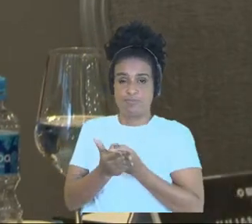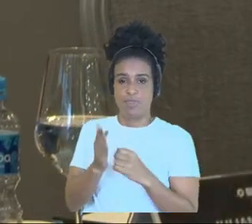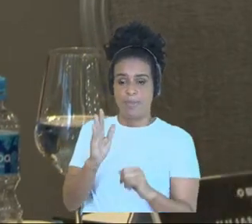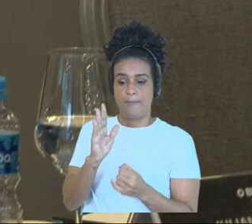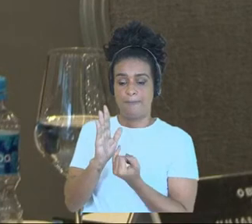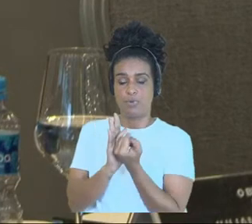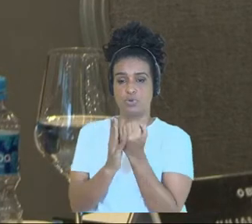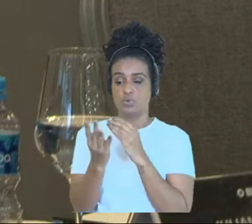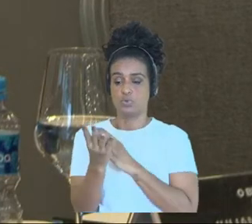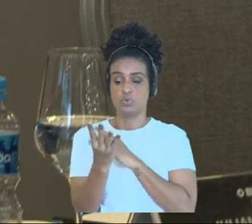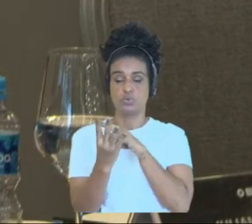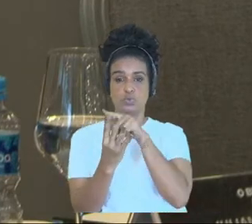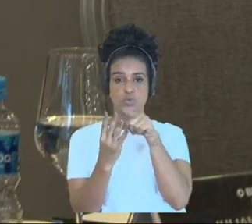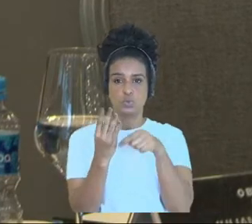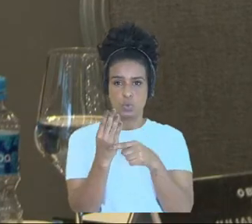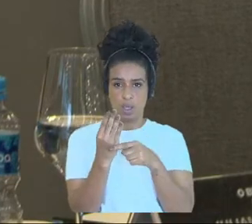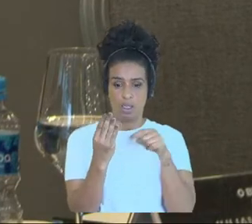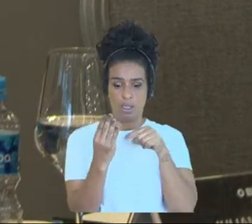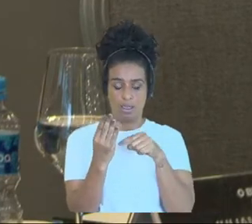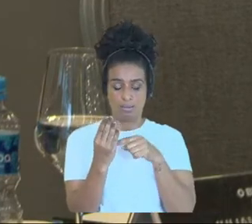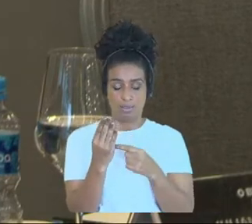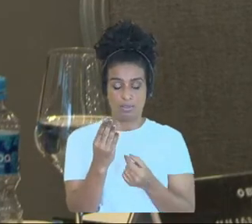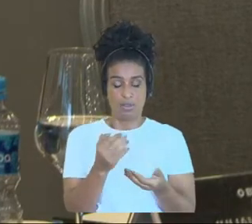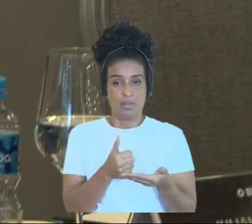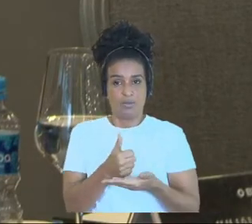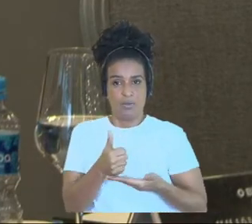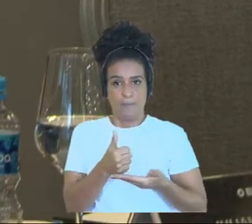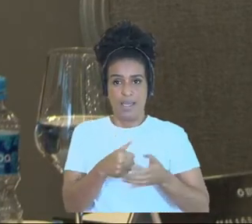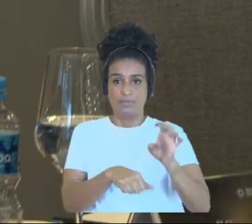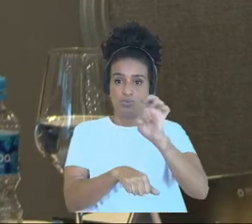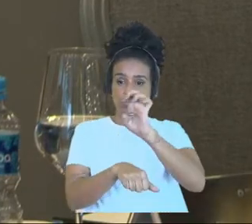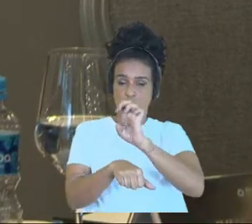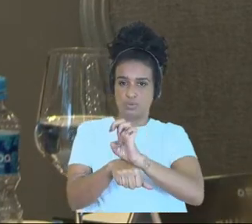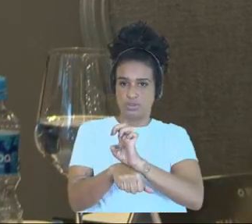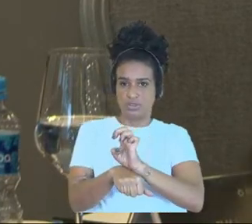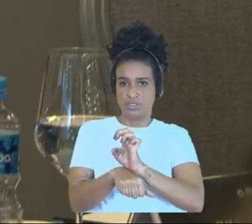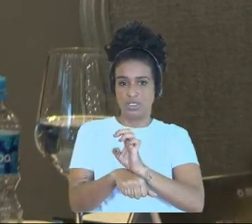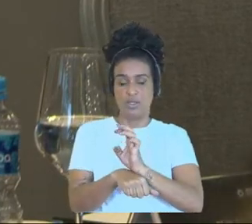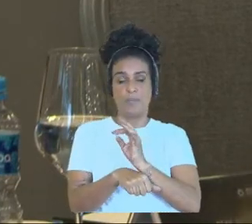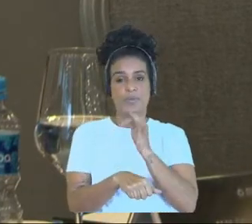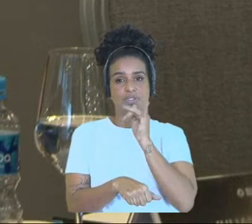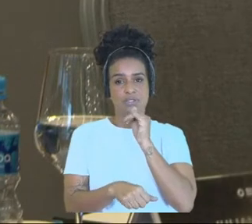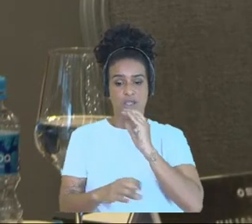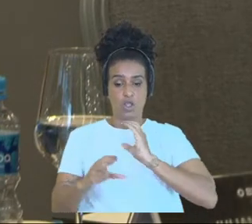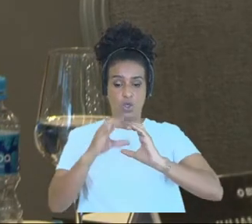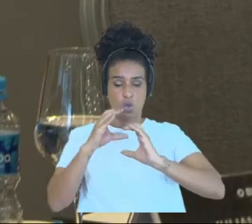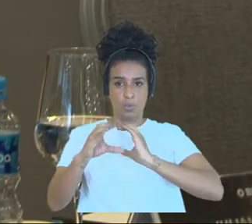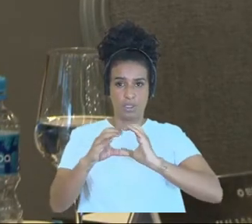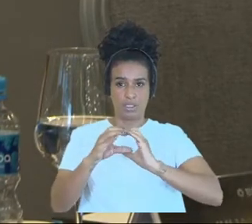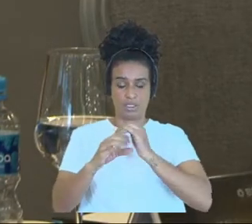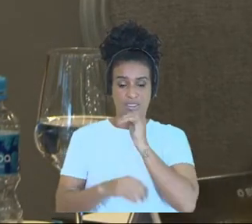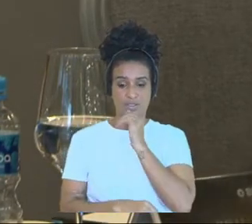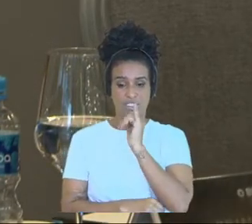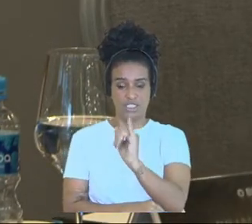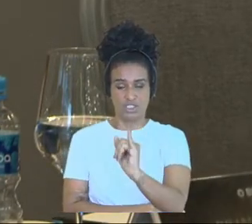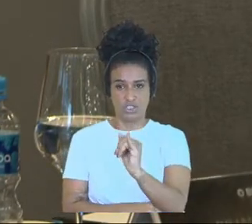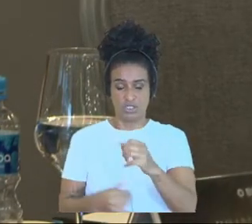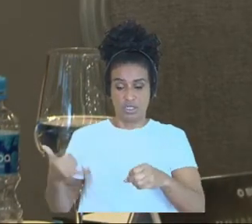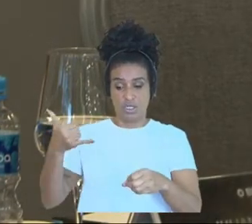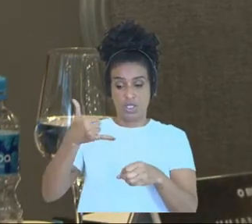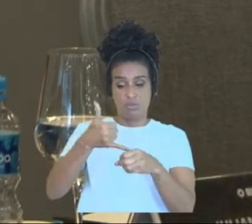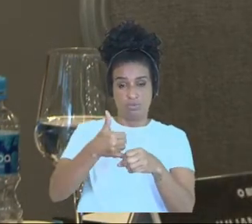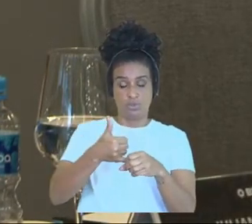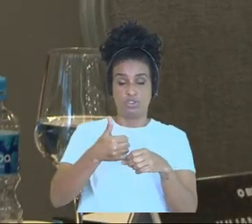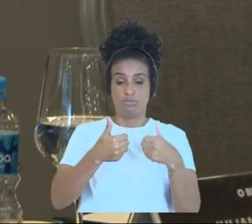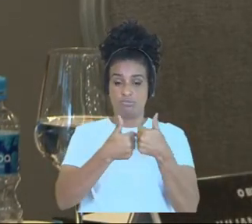quatro principais, né, bases tributáveis dos estados, no caso telecomunicações, energia, combustíveis e